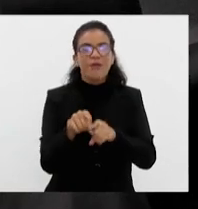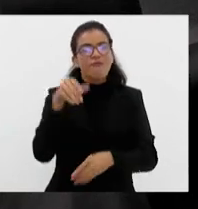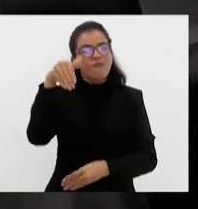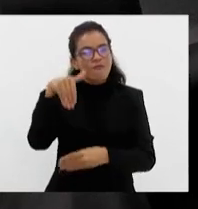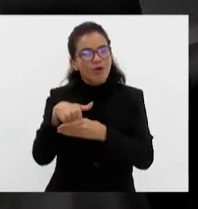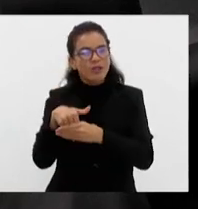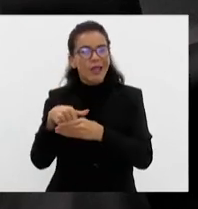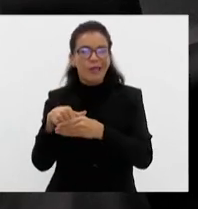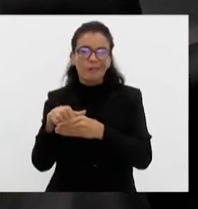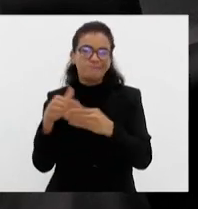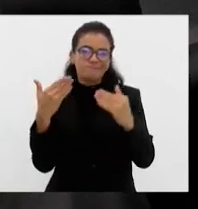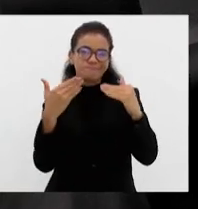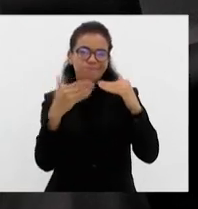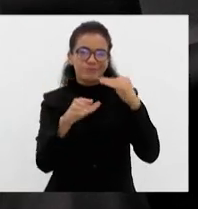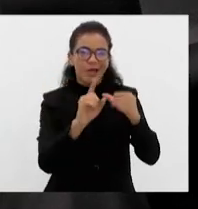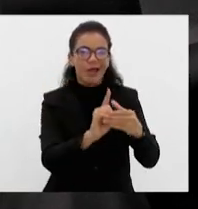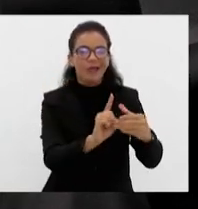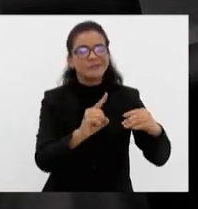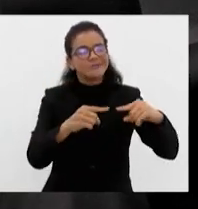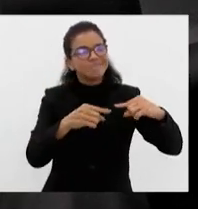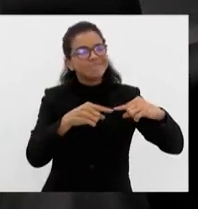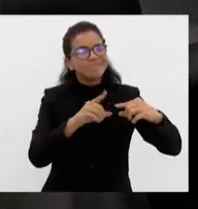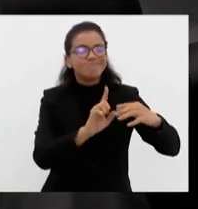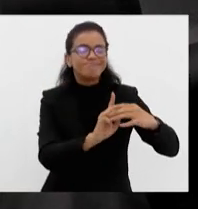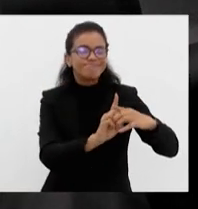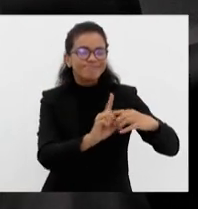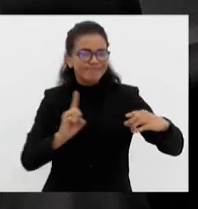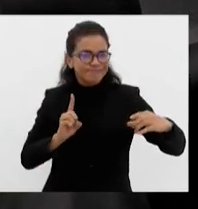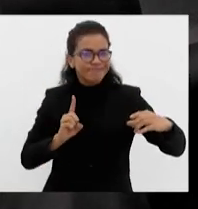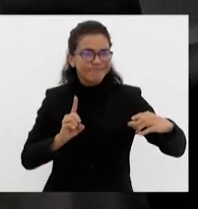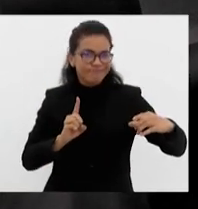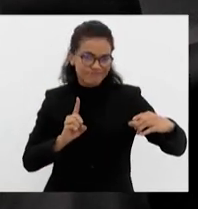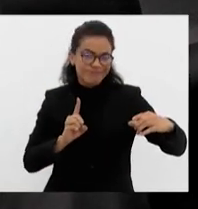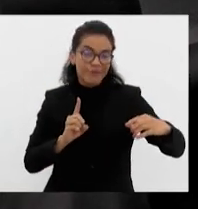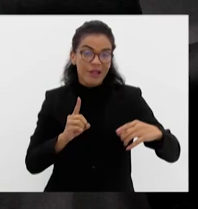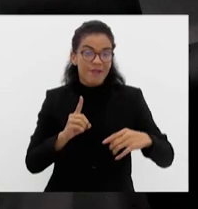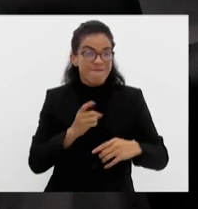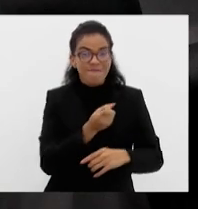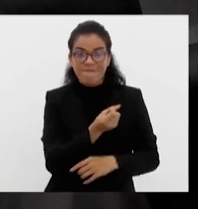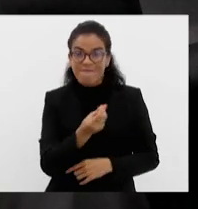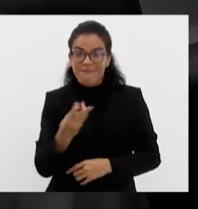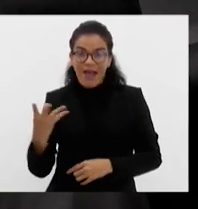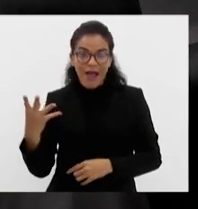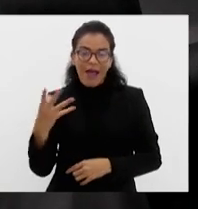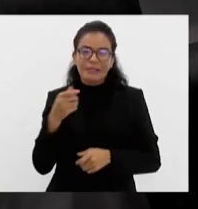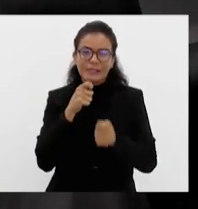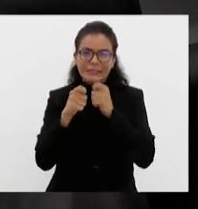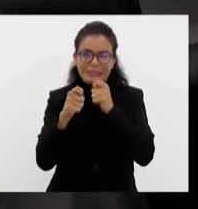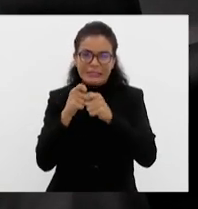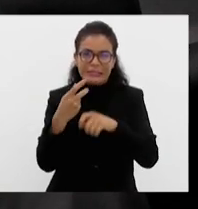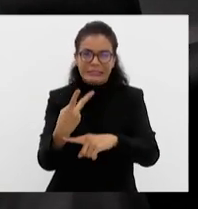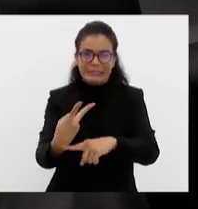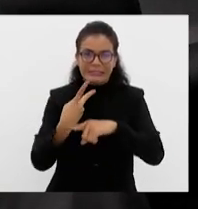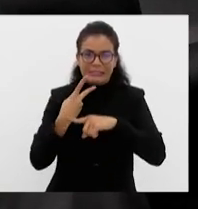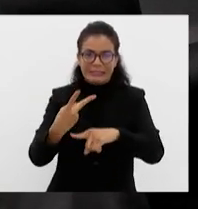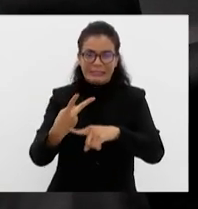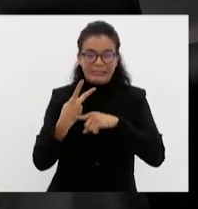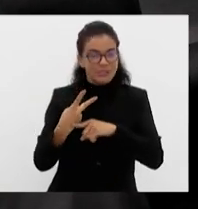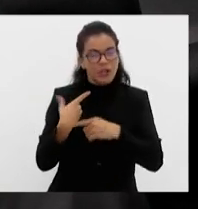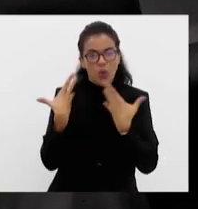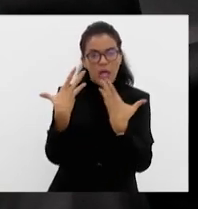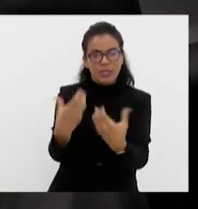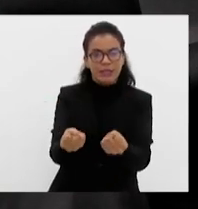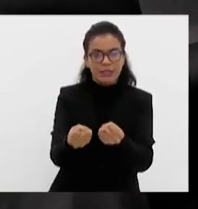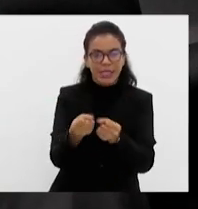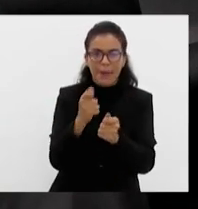voto distinto na CCJ, fui procurada por diversos veículos de comunicação e me recusei